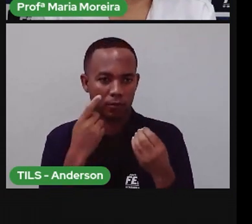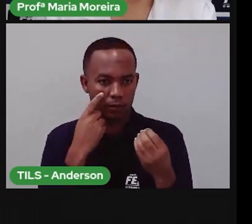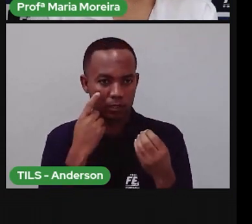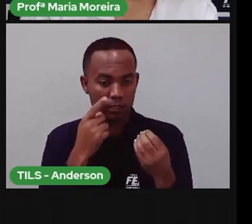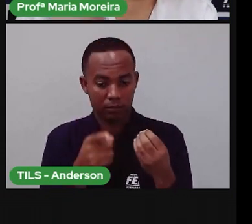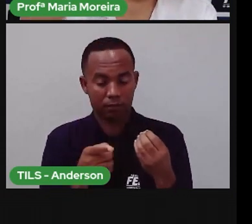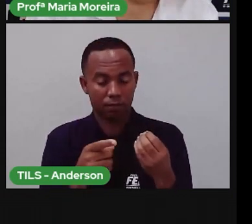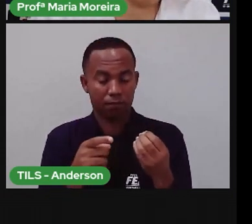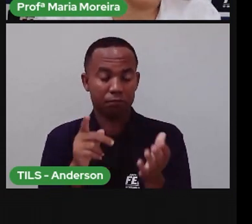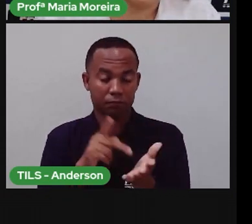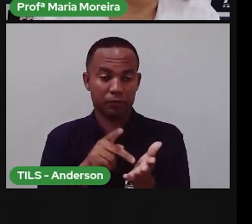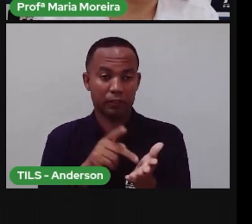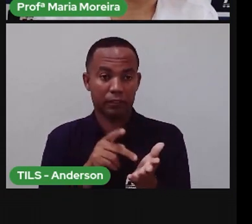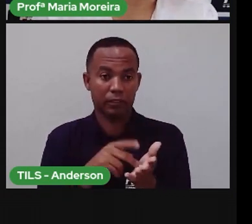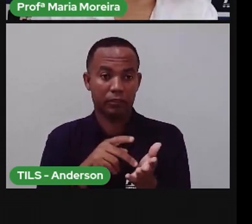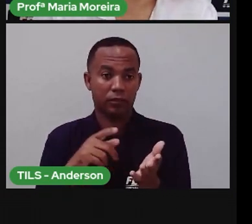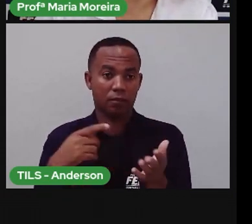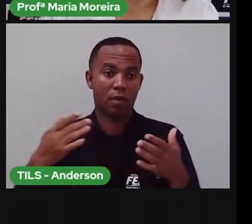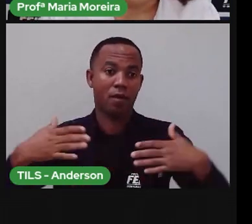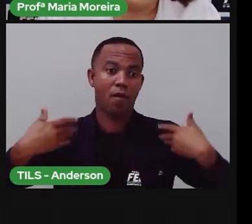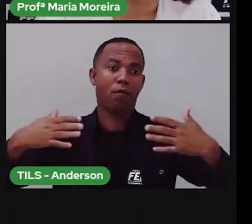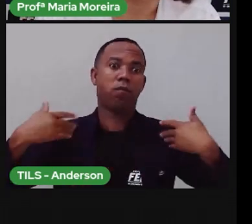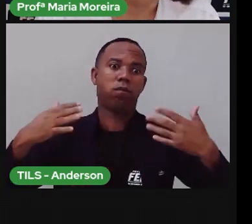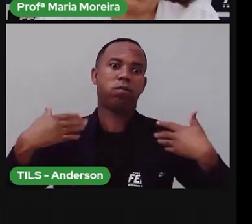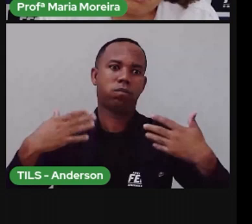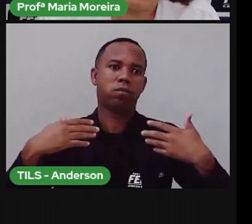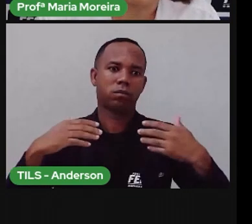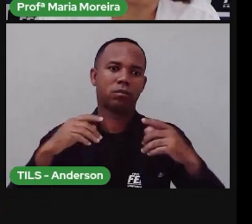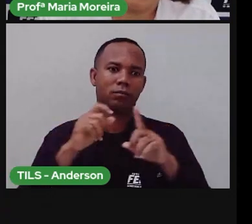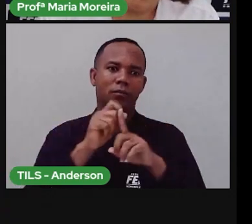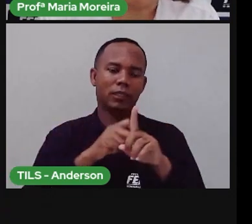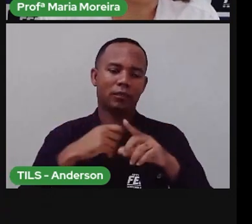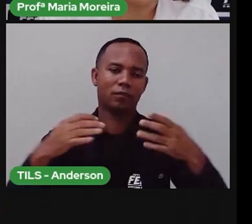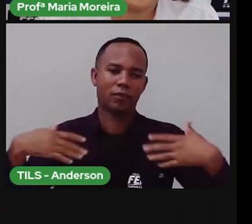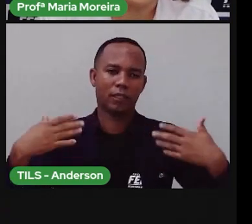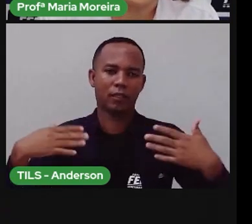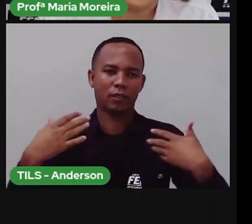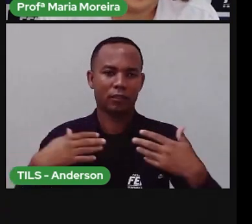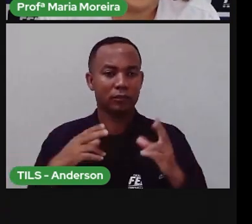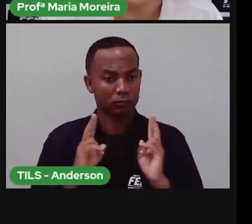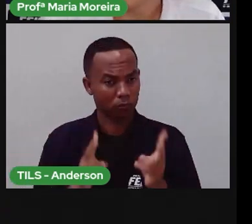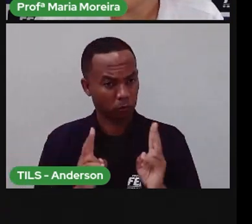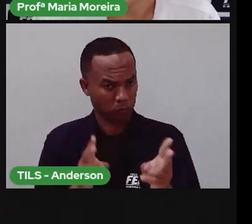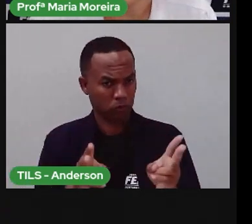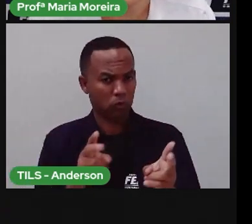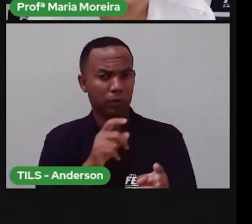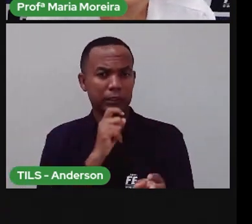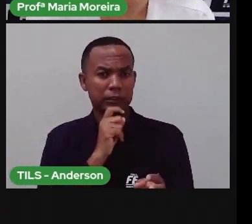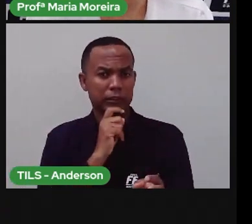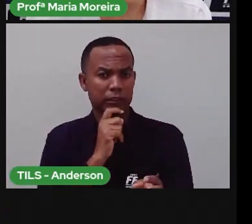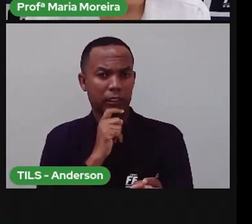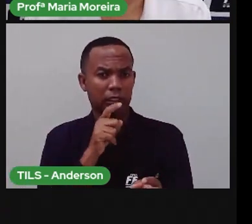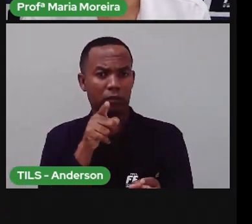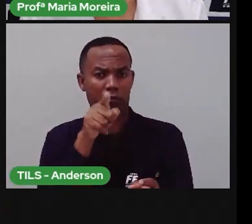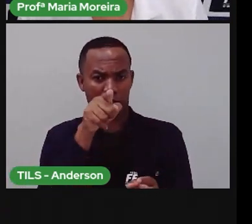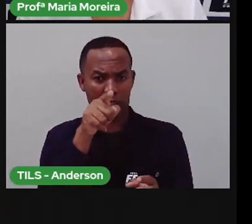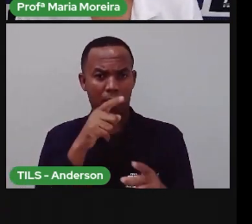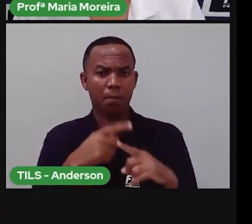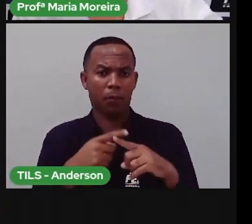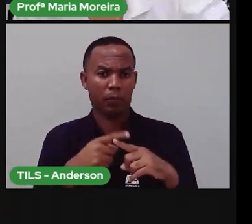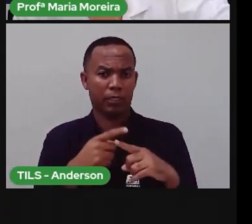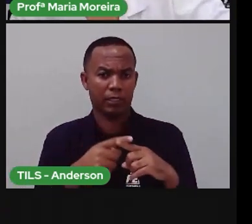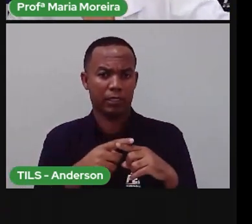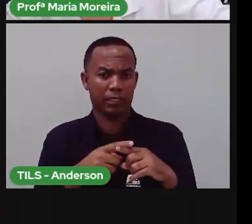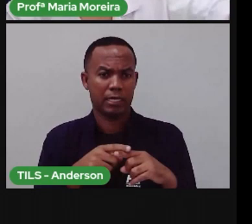na verdade, também no verão, aí também continua congelado, tá? Por quê? Porque